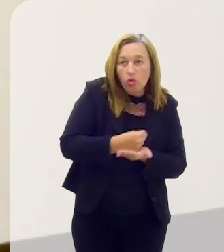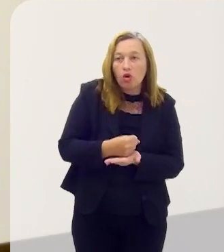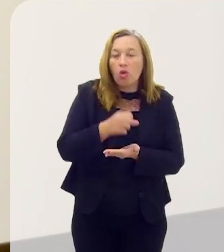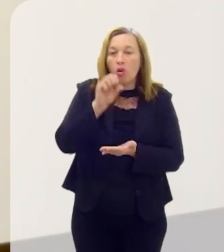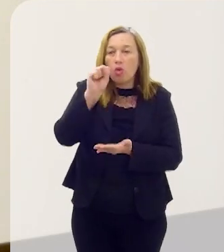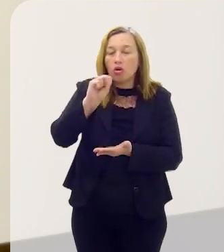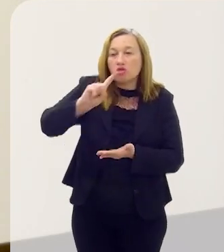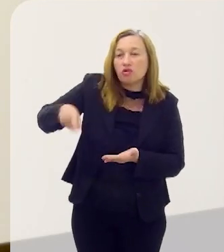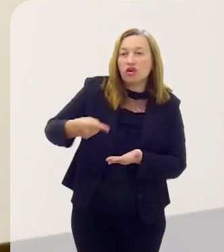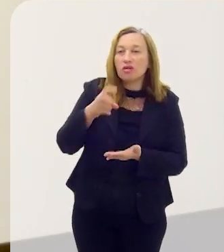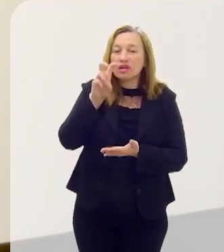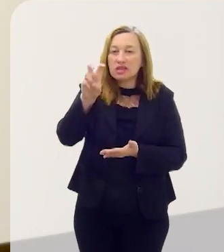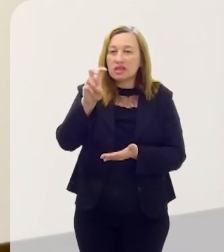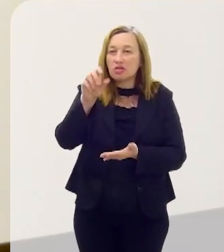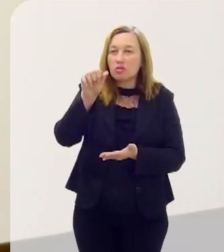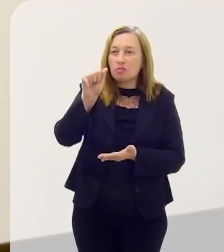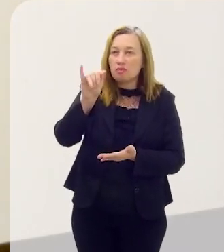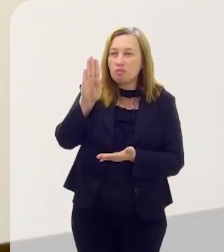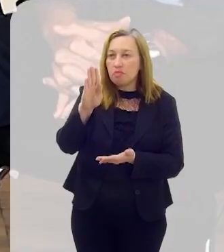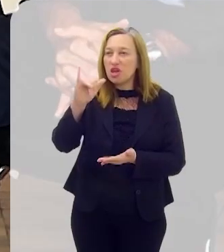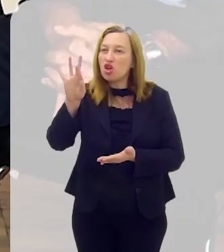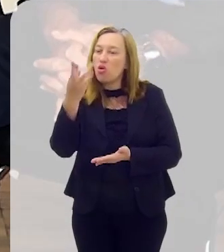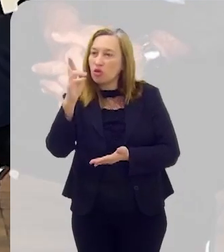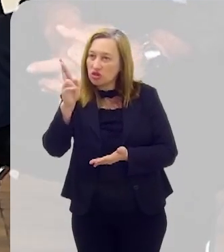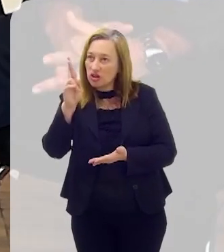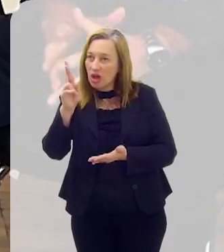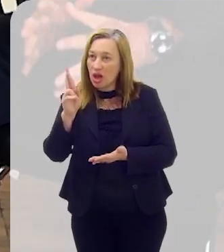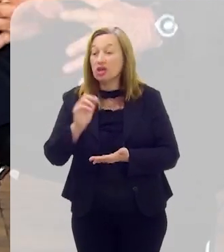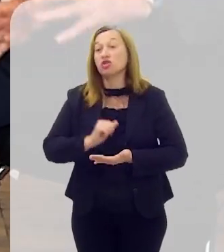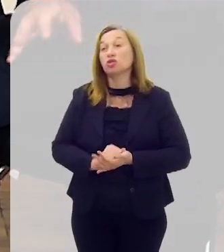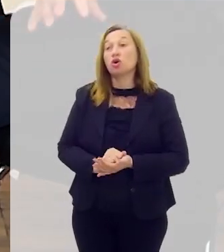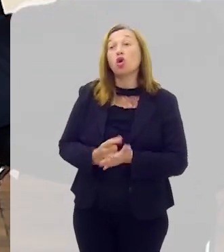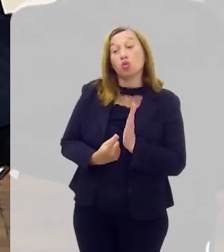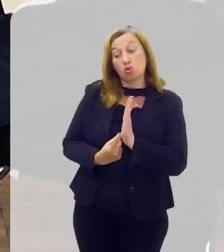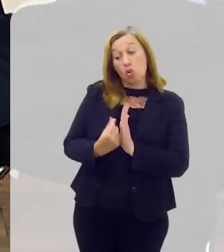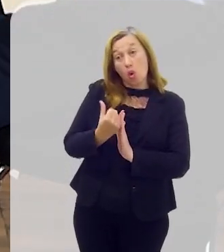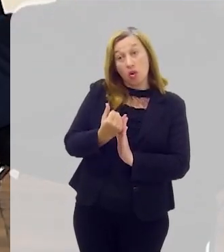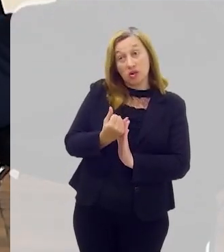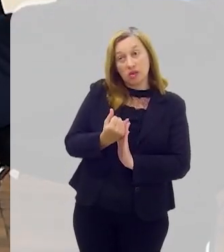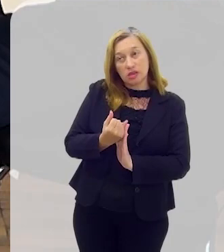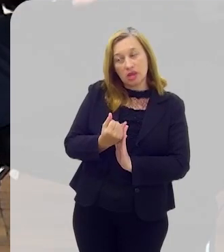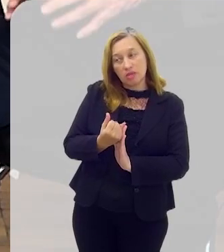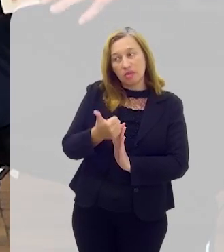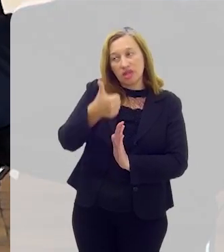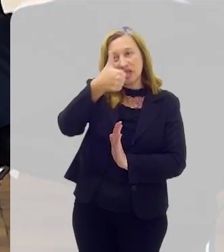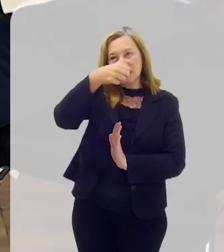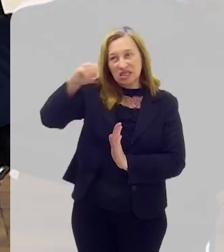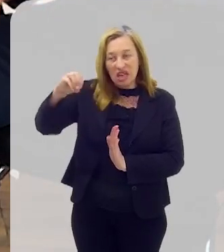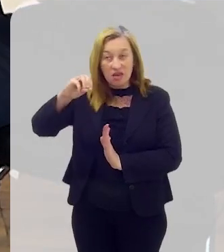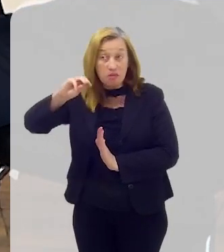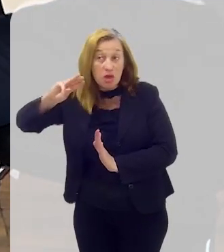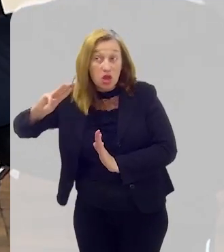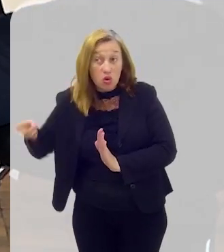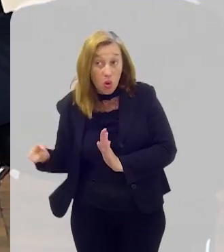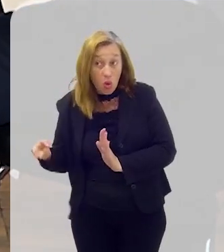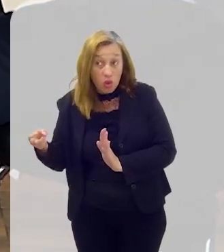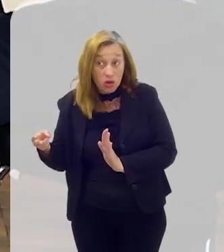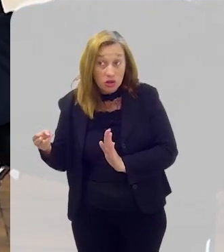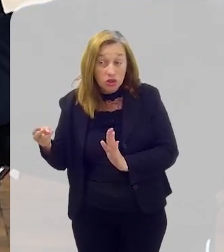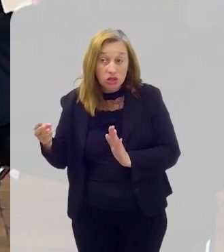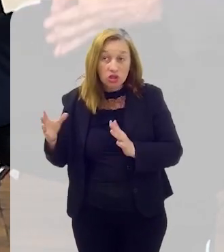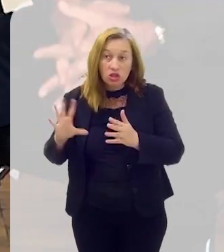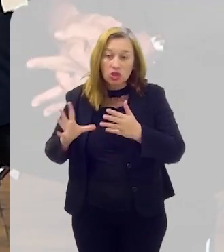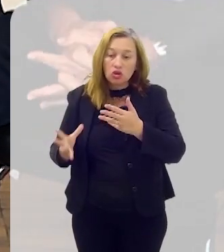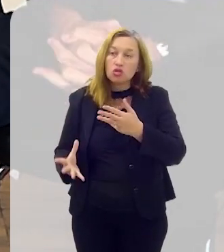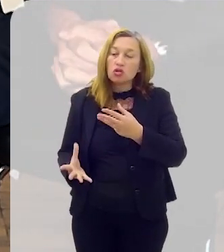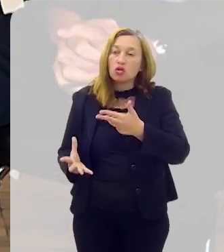8,5 bilhões de reais. Num orçamento que gira em torno de 100 bilhões, considerando todos